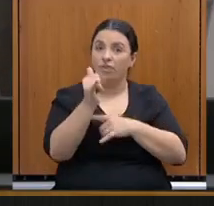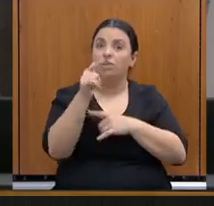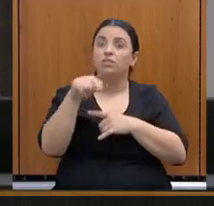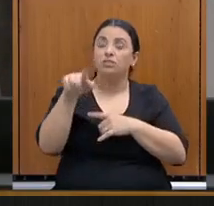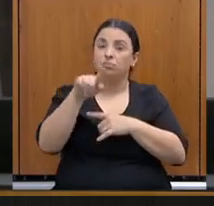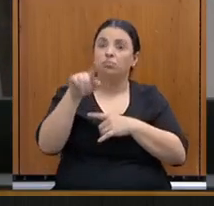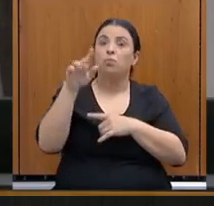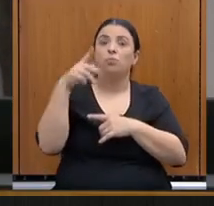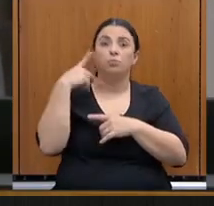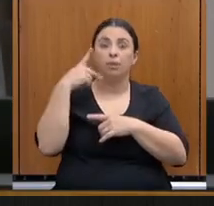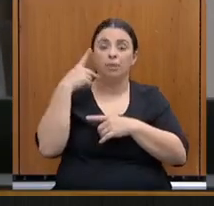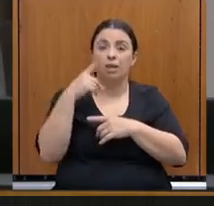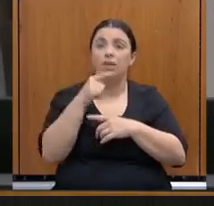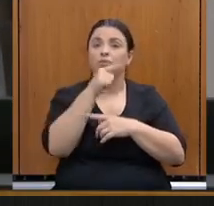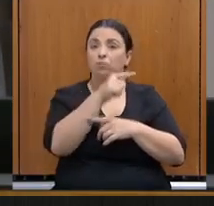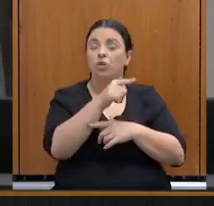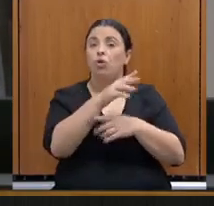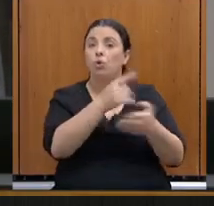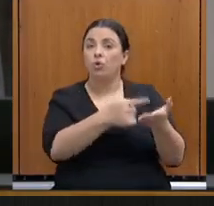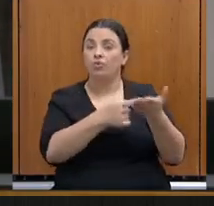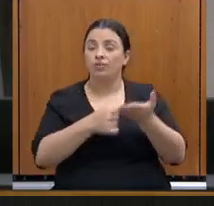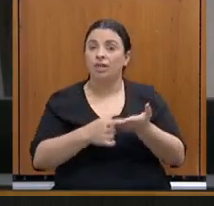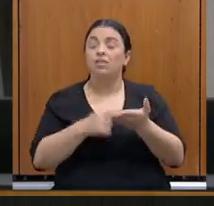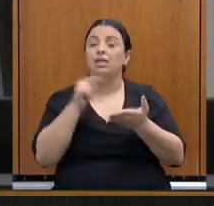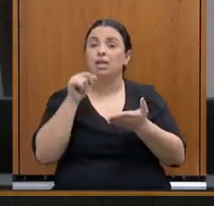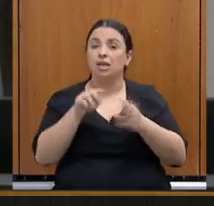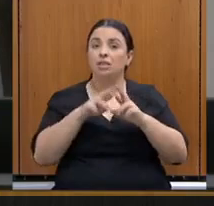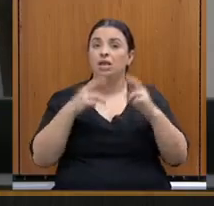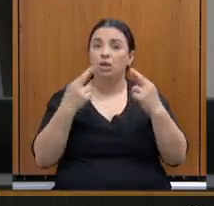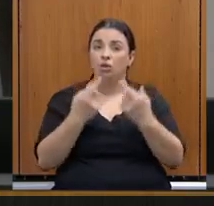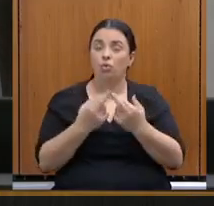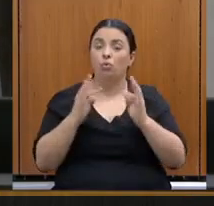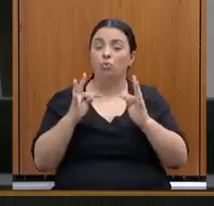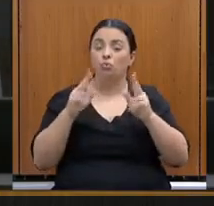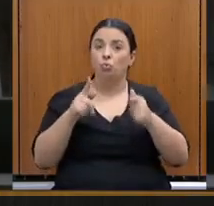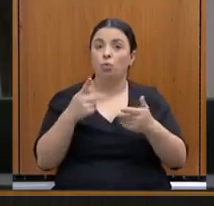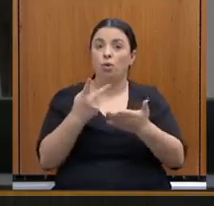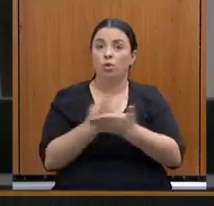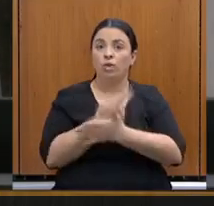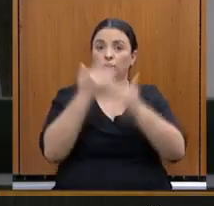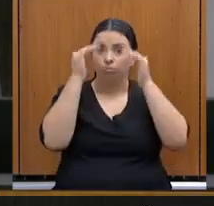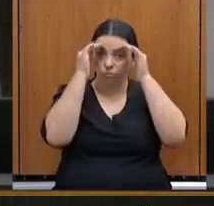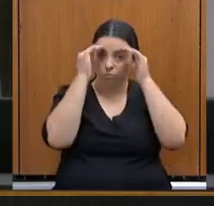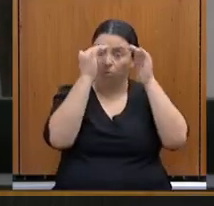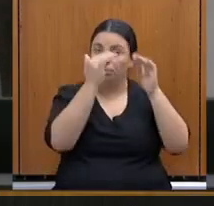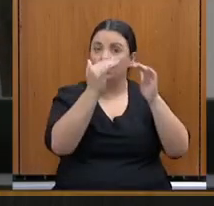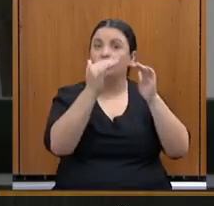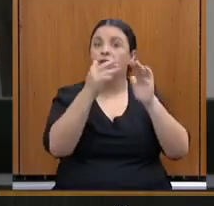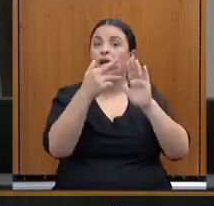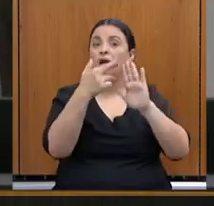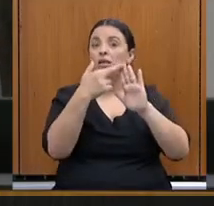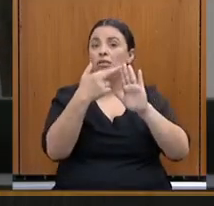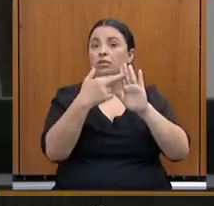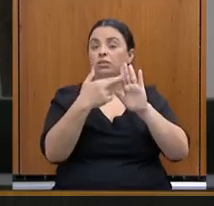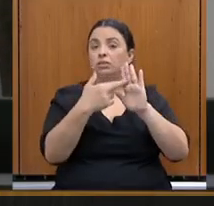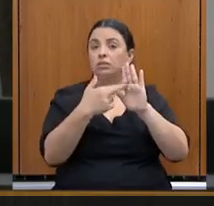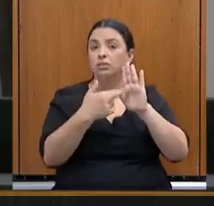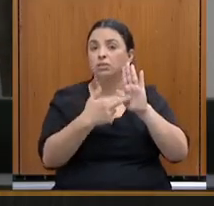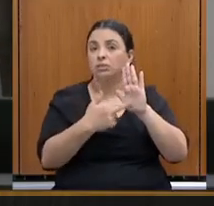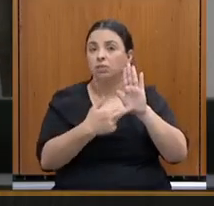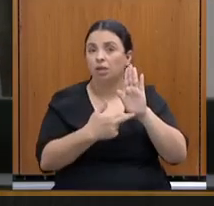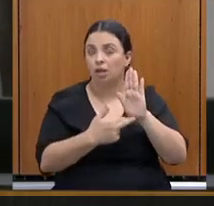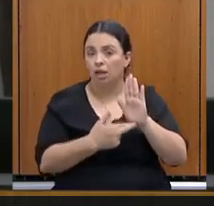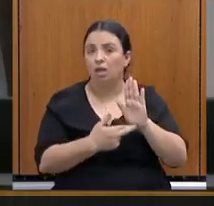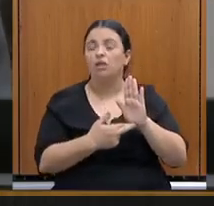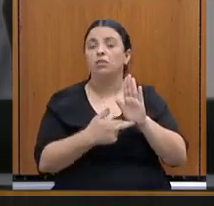aos convidados que os atos desta reunião obedecerão as seguintes normas